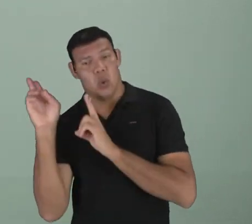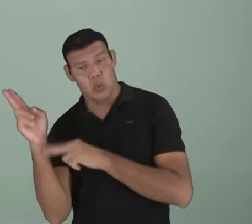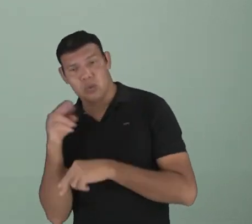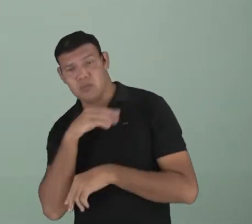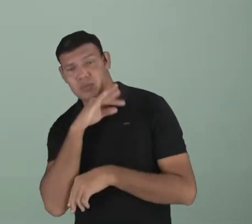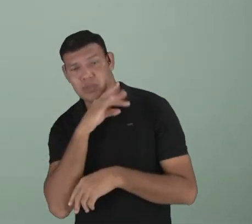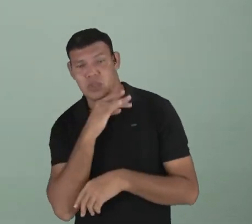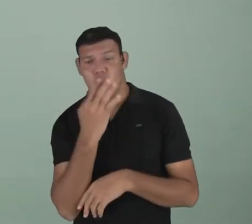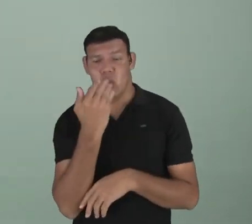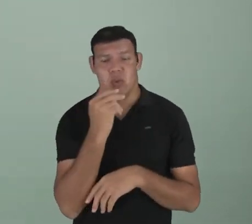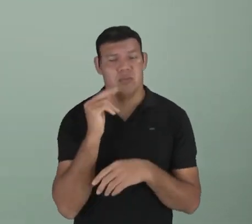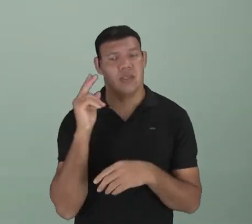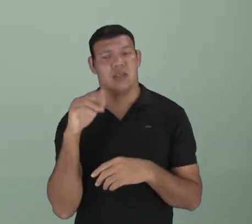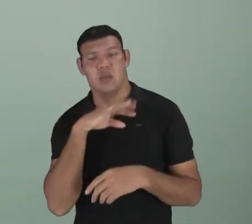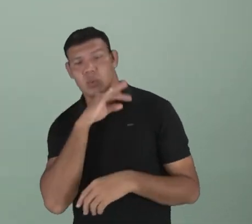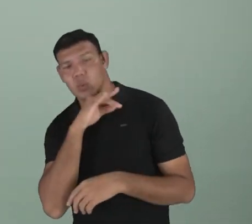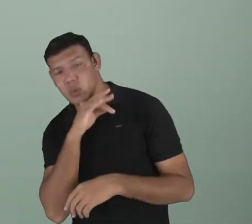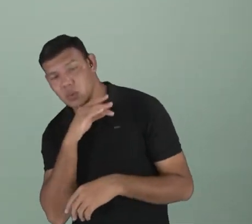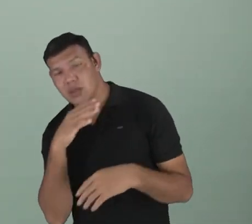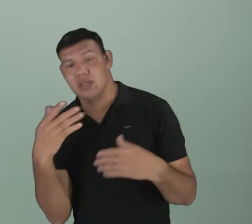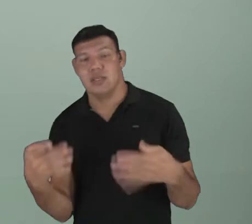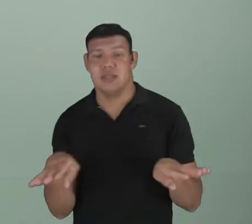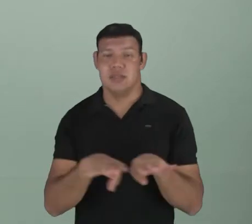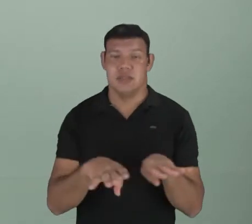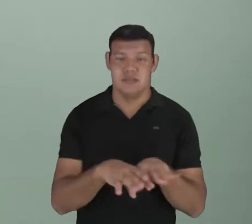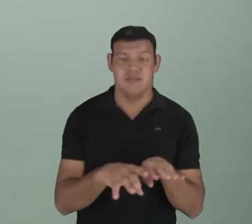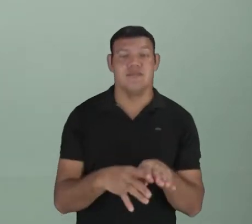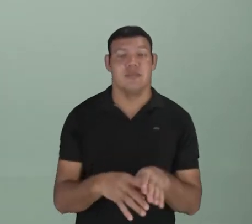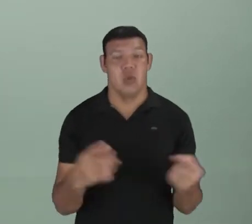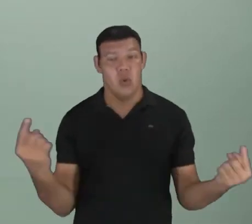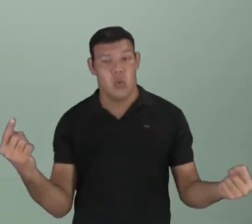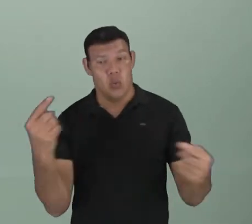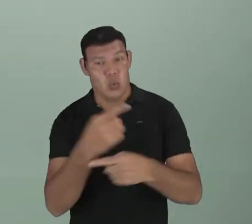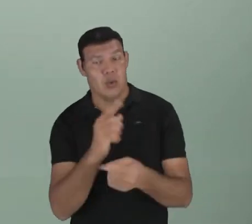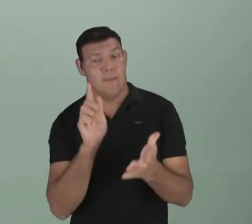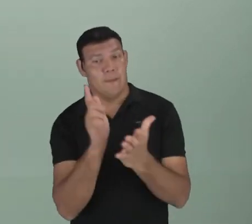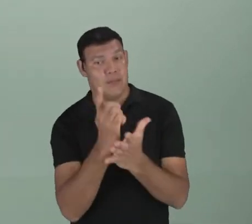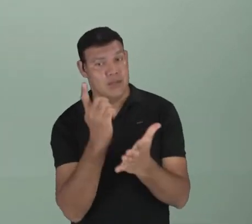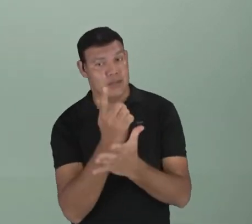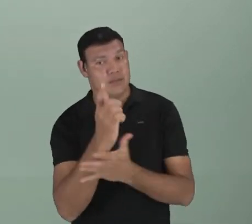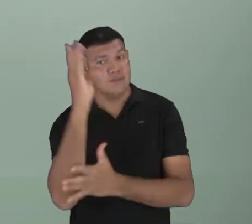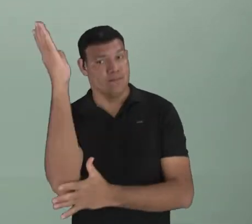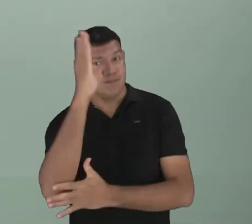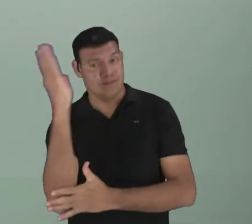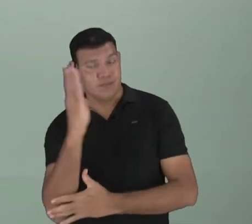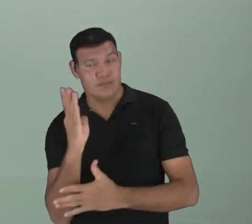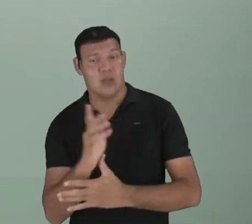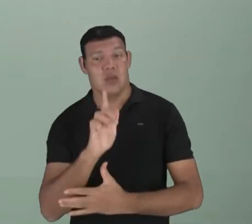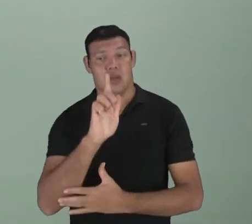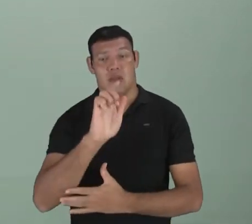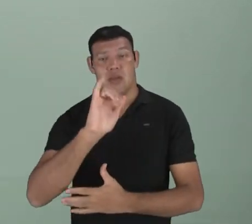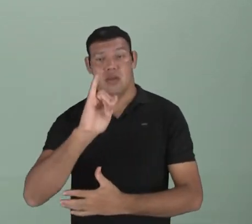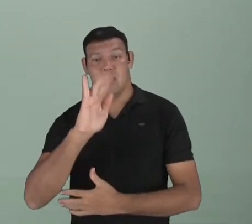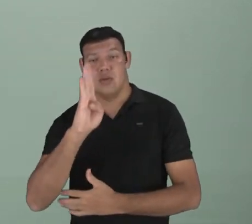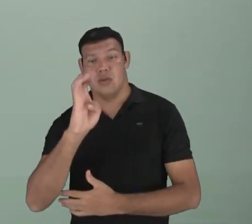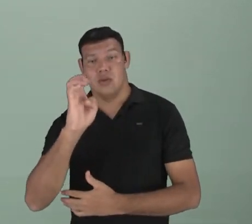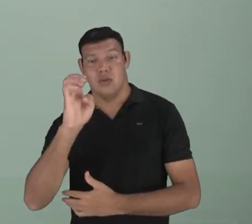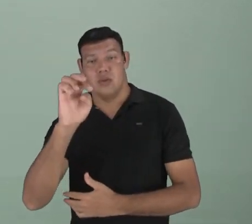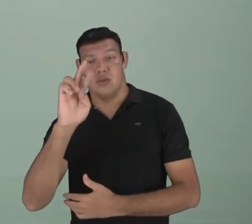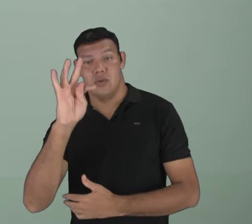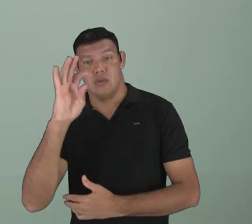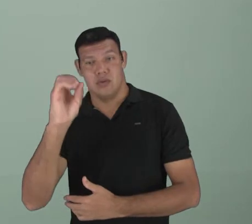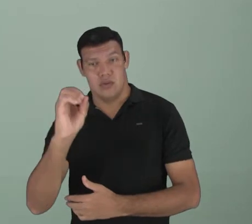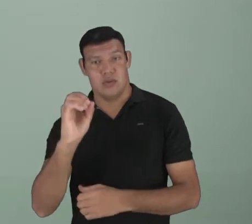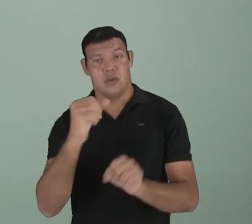alimentações, né? Então a gente vai ter esse contraste, tá, pessoal? Tanto que tem um livro brasileiro muito conhecido, né, de Gilberto Freire, que se chama